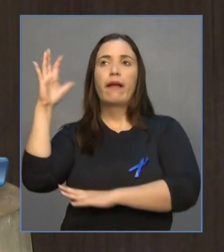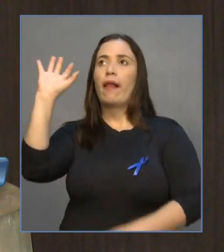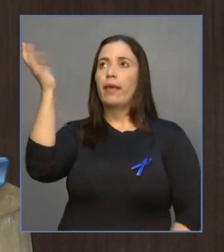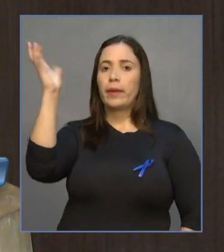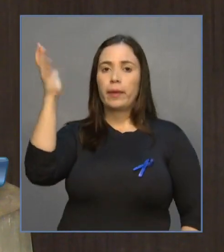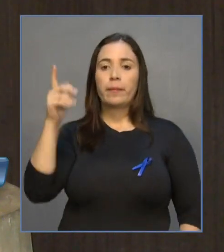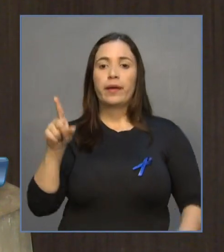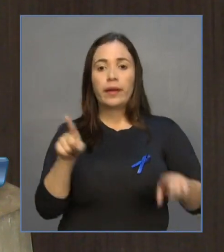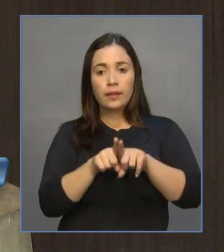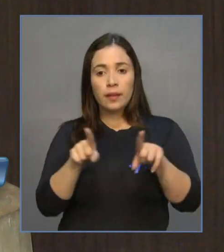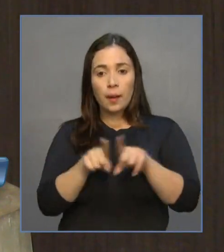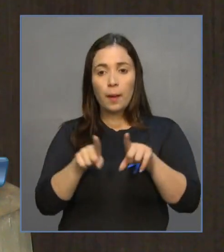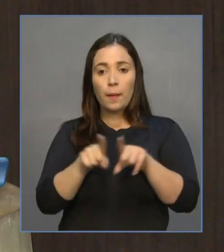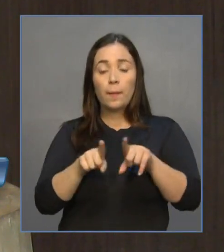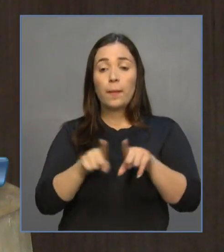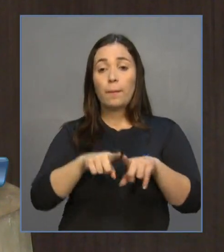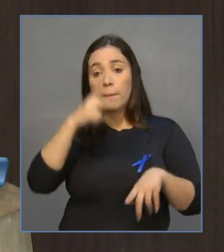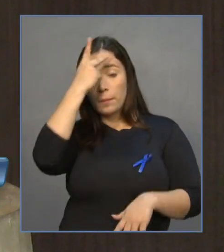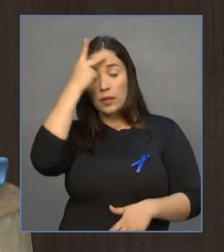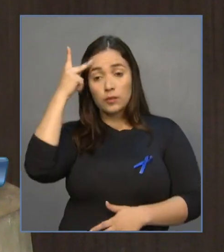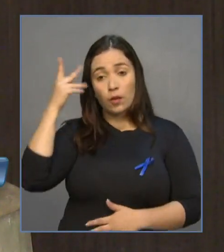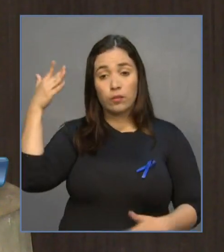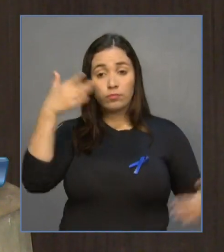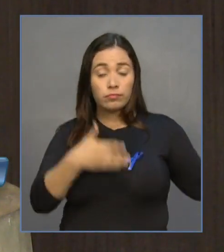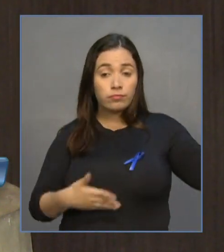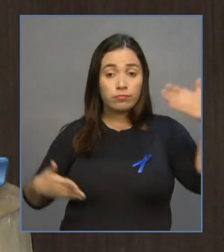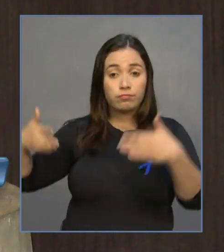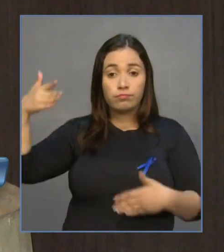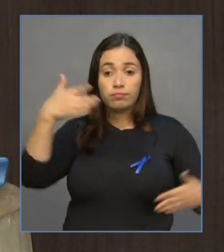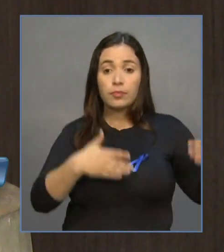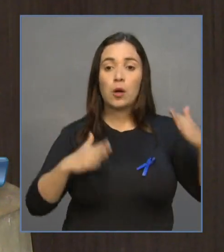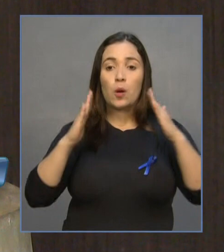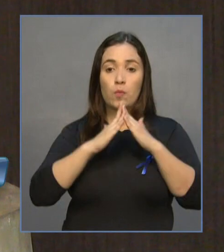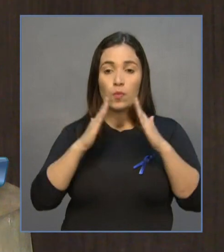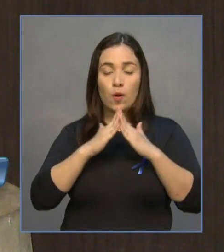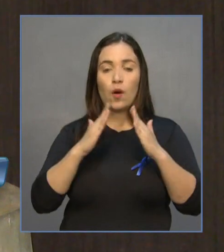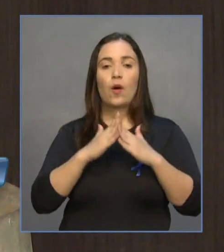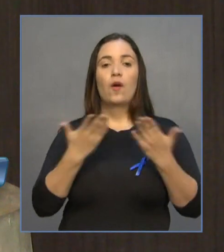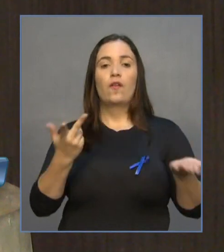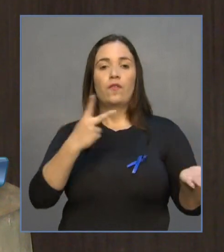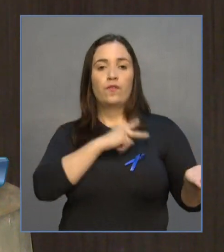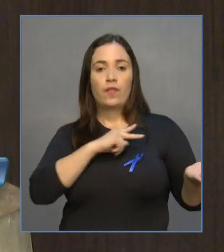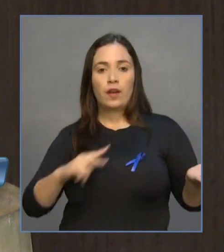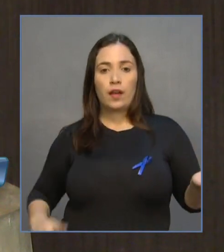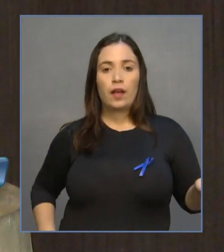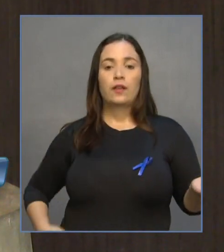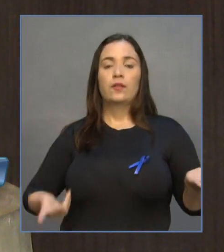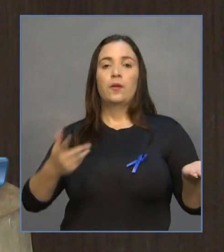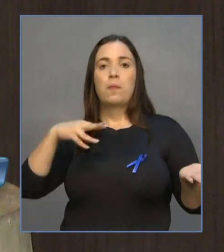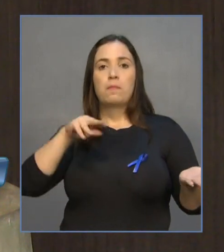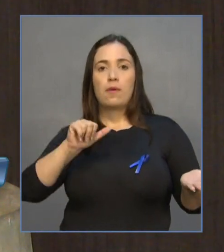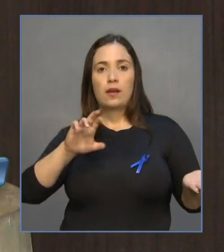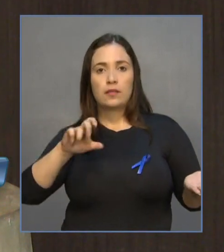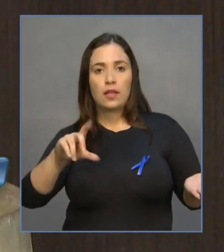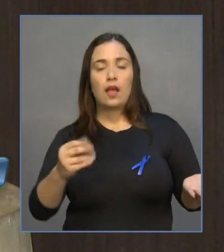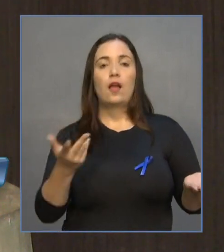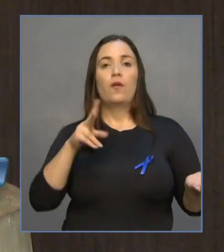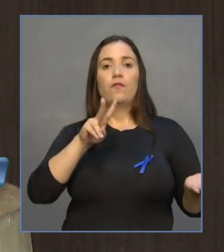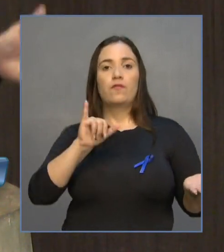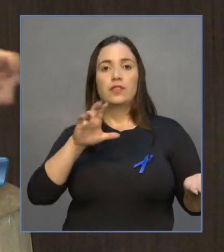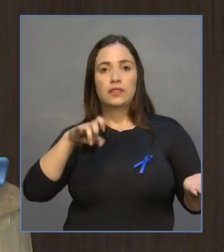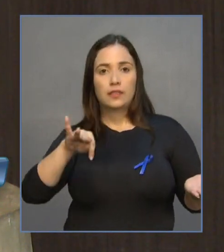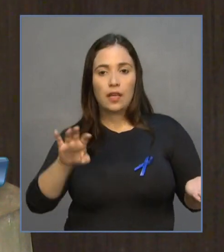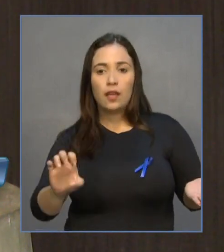comunidades, em total de 27, parlamentares, o vereador professor Marcelo, o vereador irmão Vicente, o vereador